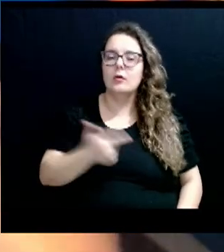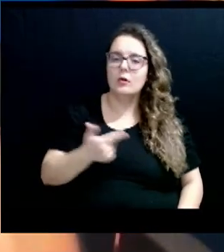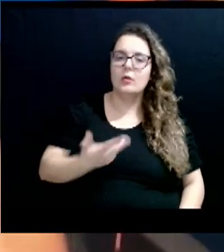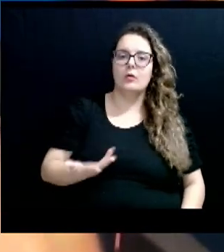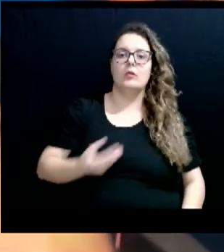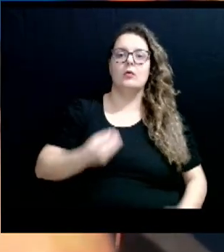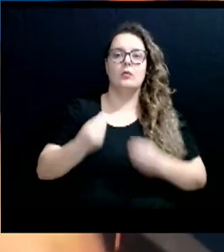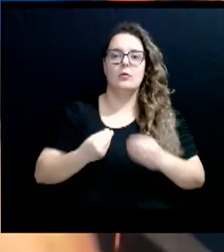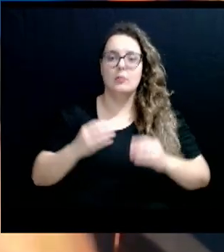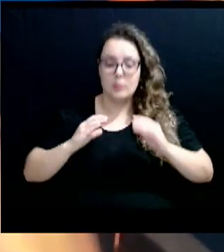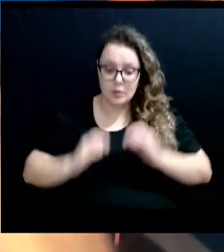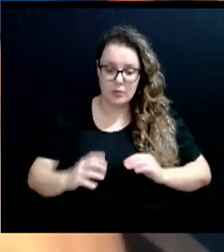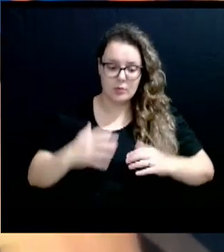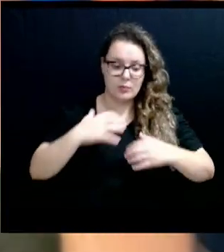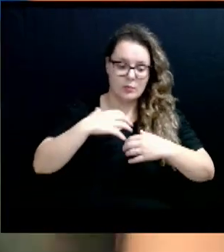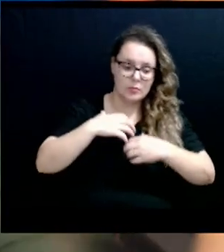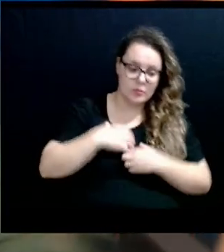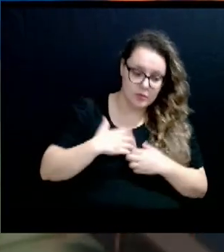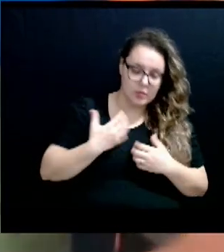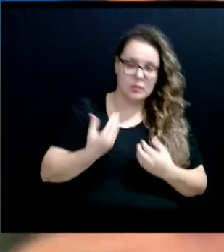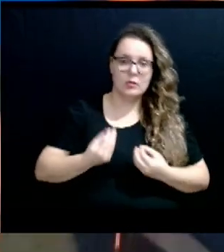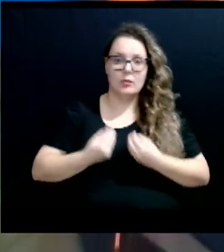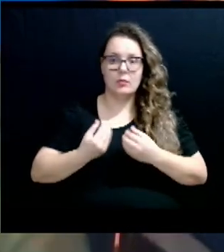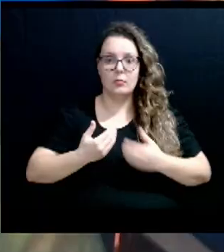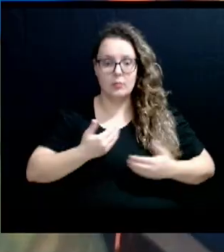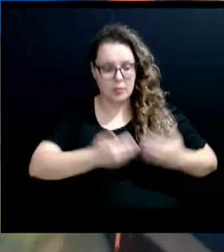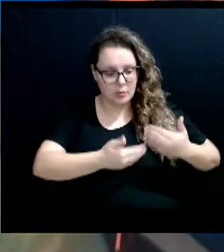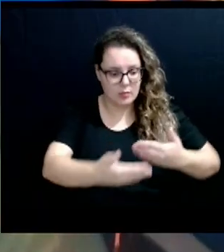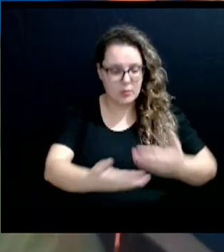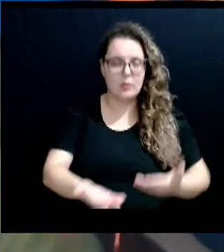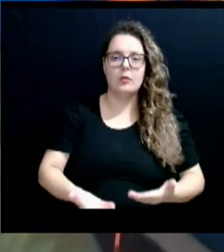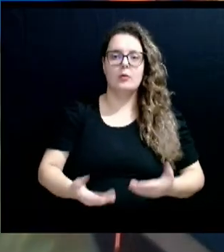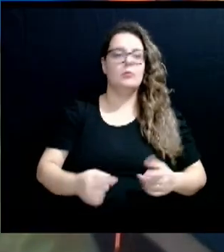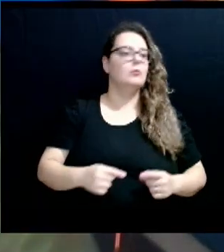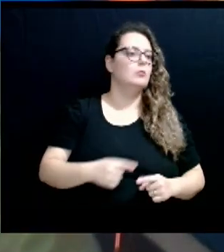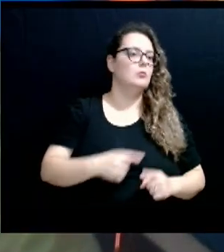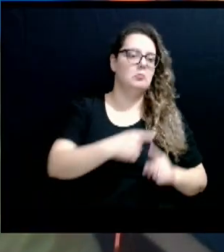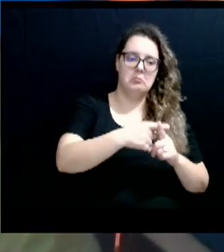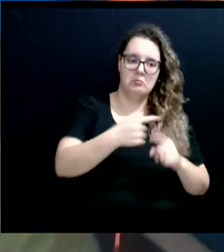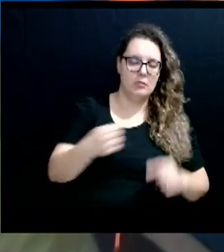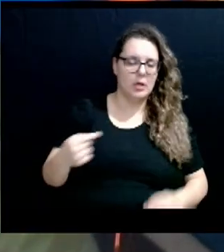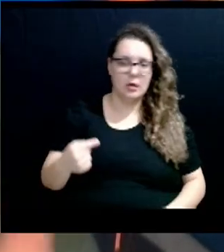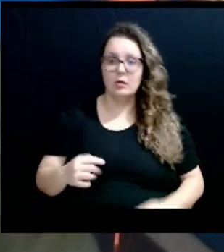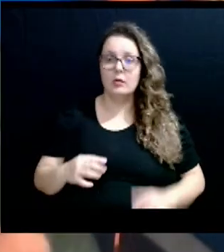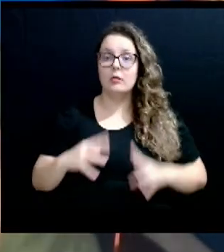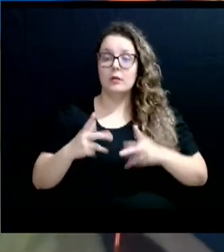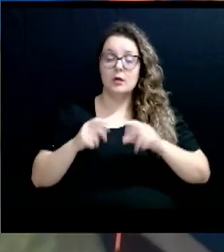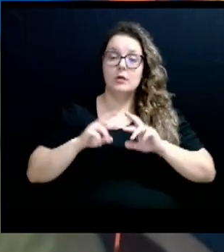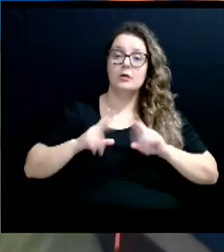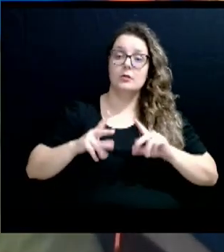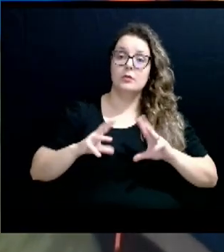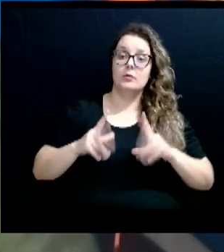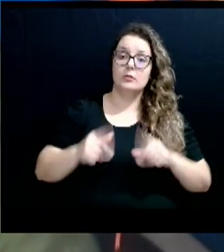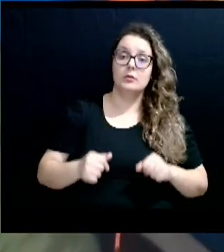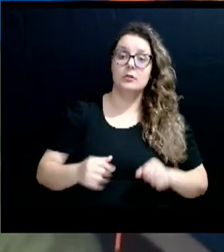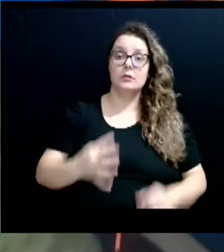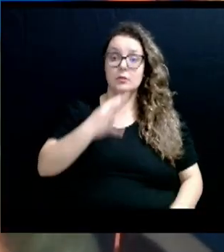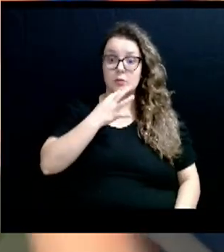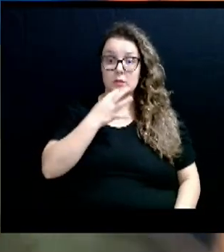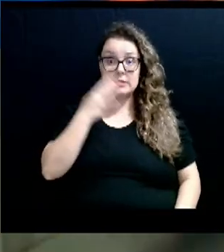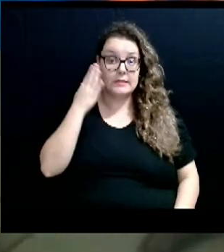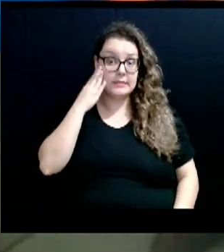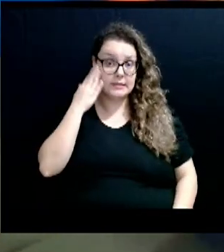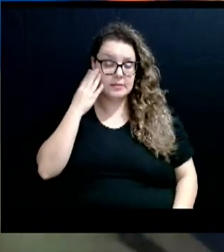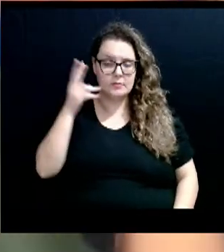eu me sinto, seja positivamente, negativamente. Isso faz toda a diferença. Então, conhecer a nossa história